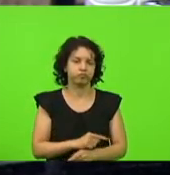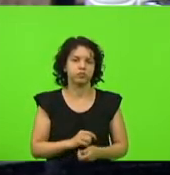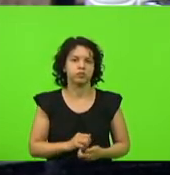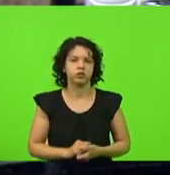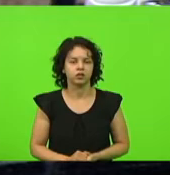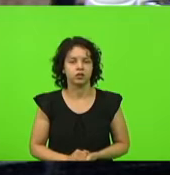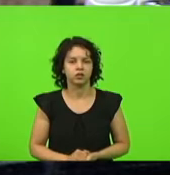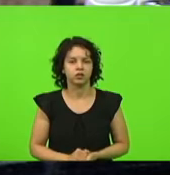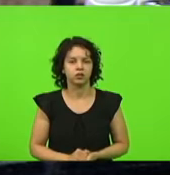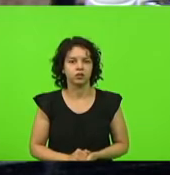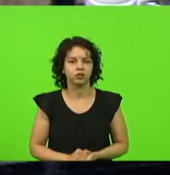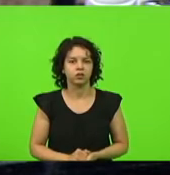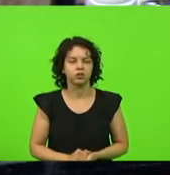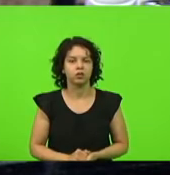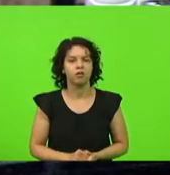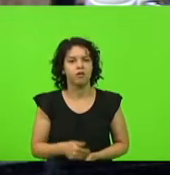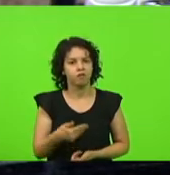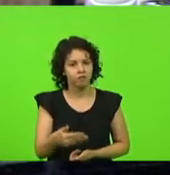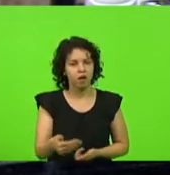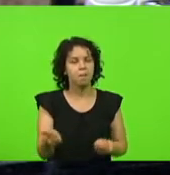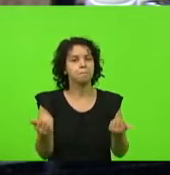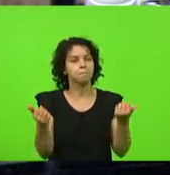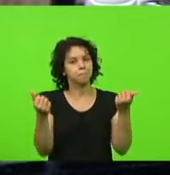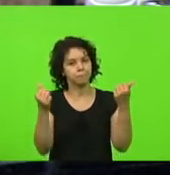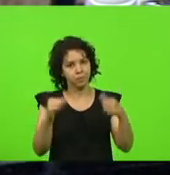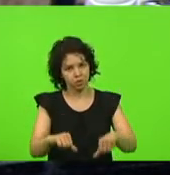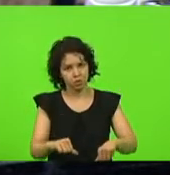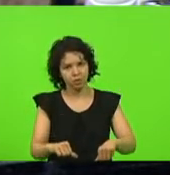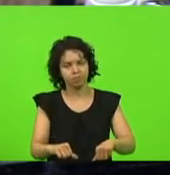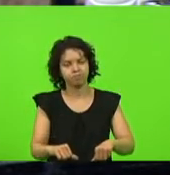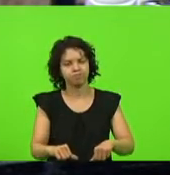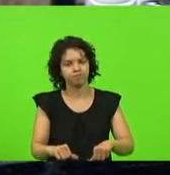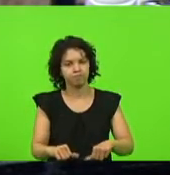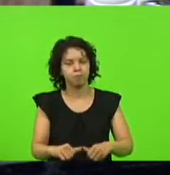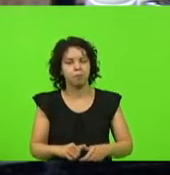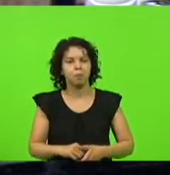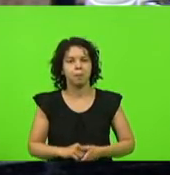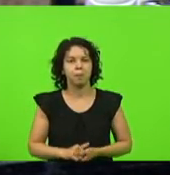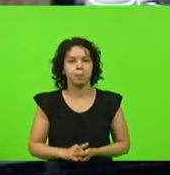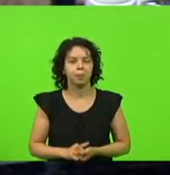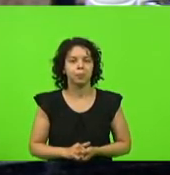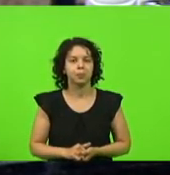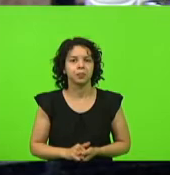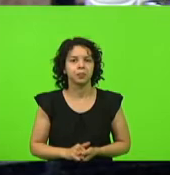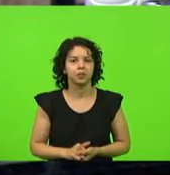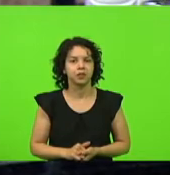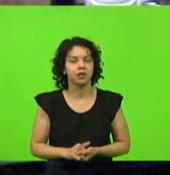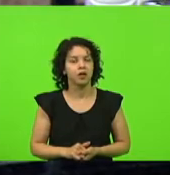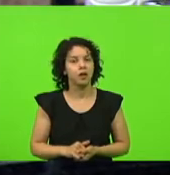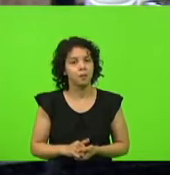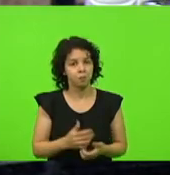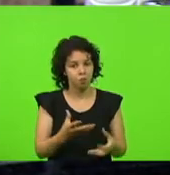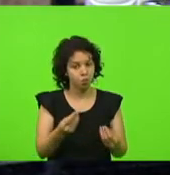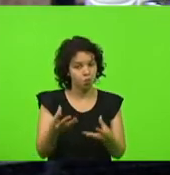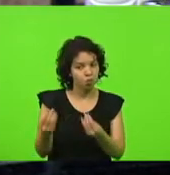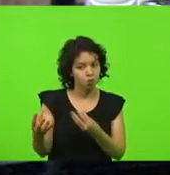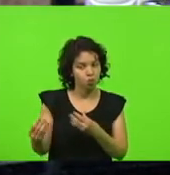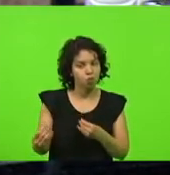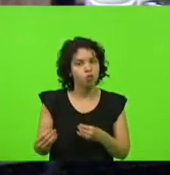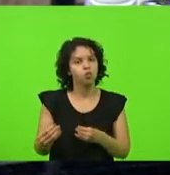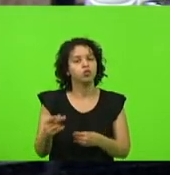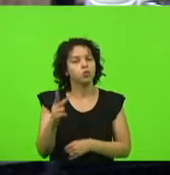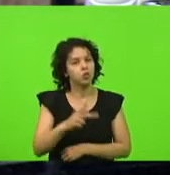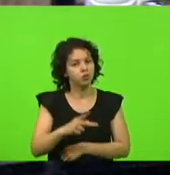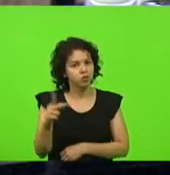a crer que só vai piorar daqui para frente, porque a maioria, não a maioria, mas muitos professores estão